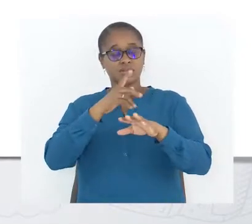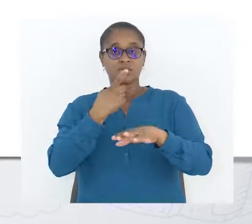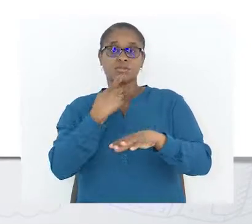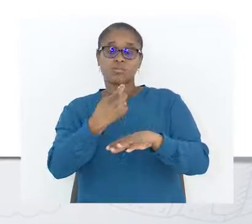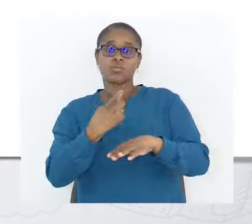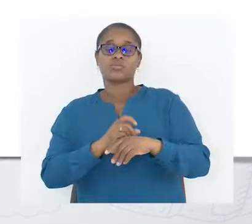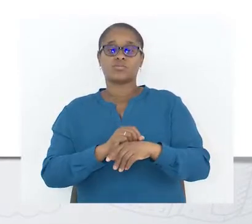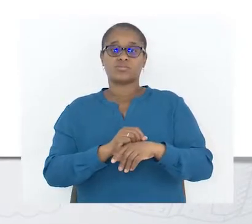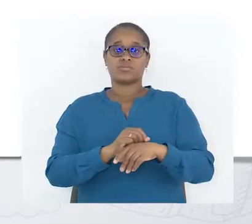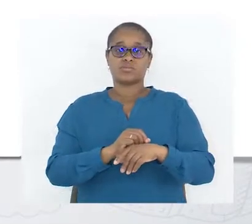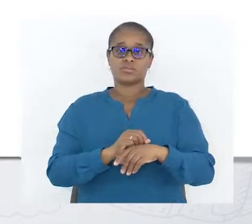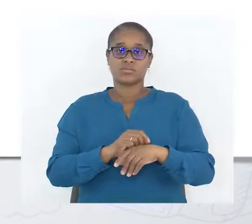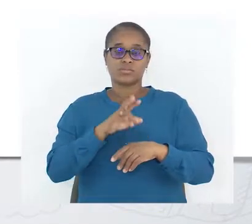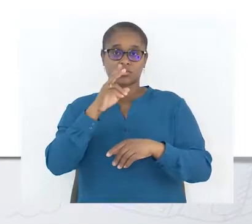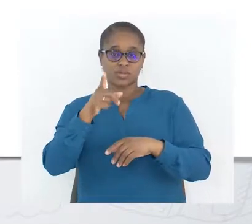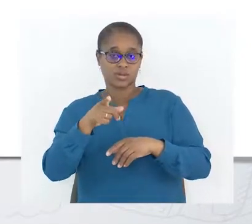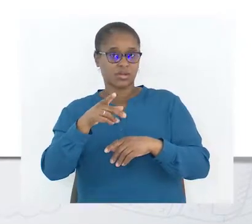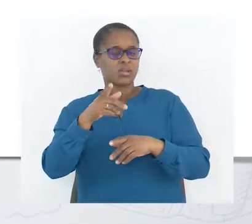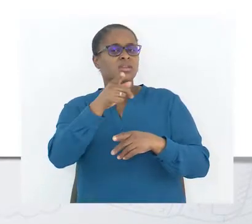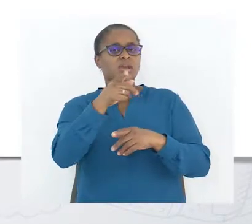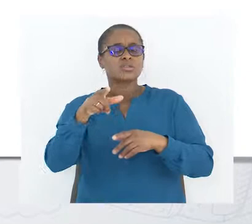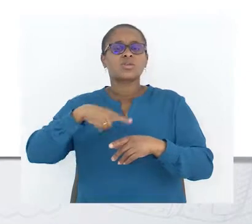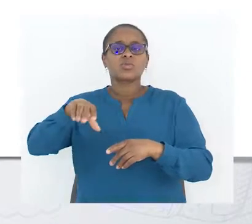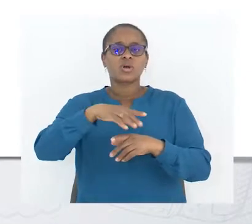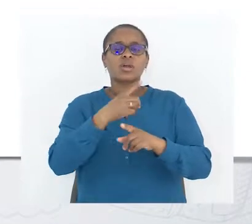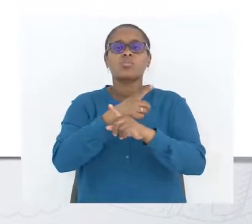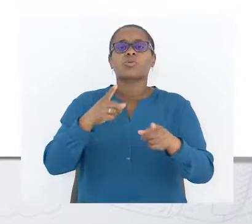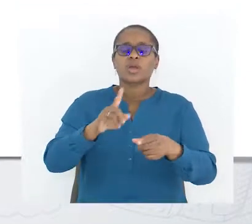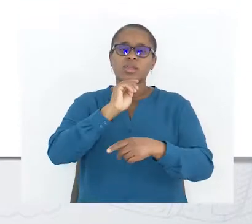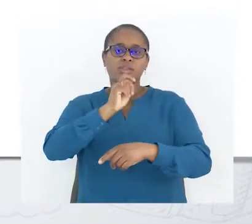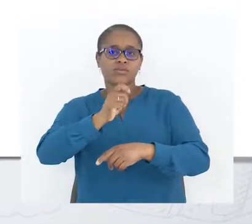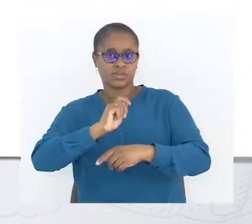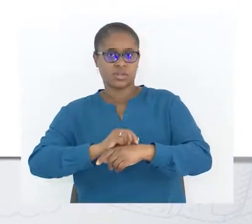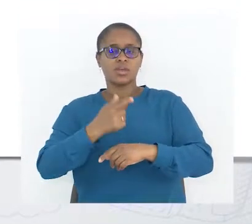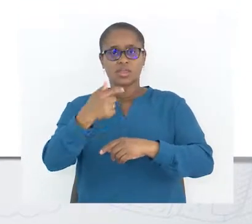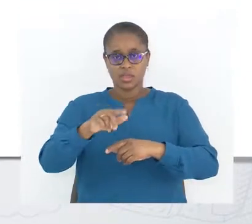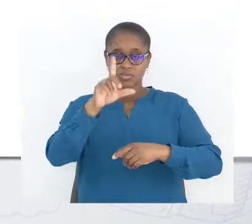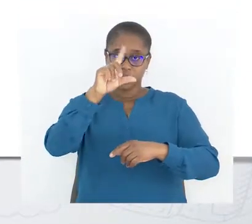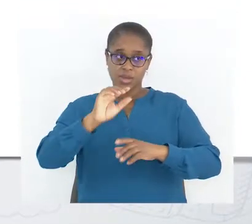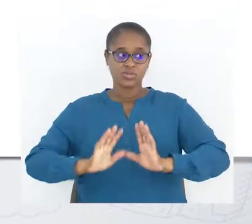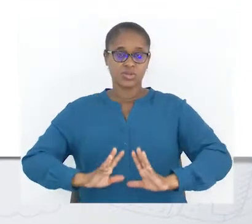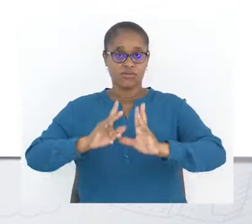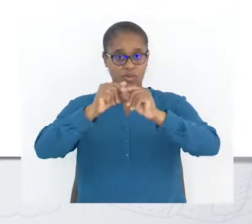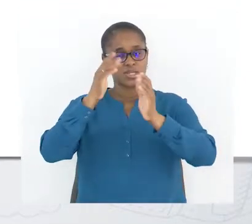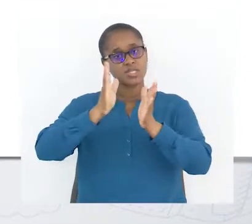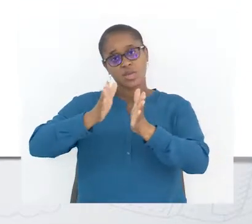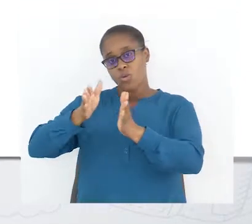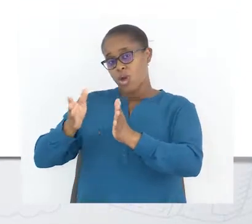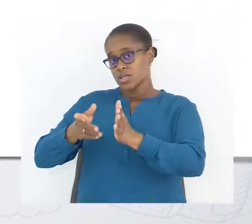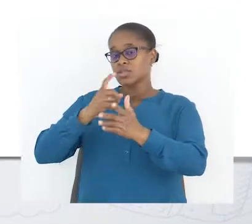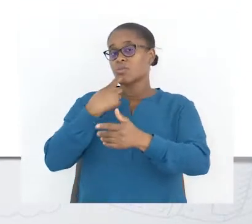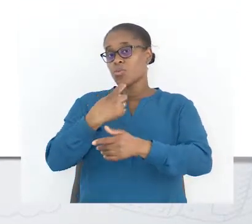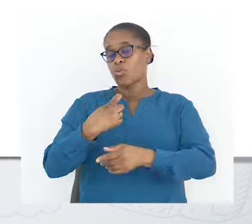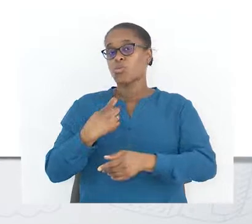entrevistada, indicação do lugar e razão da entrevista. Temos o desenvolvimento, sequências